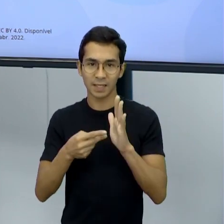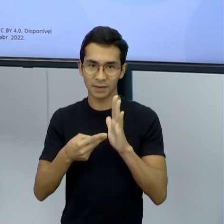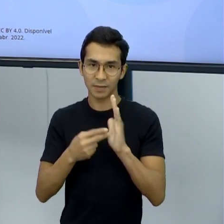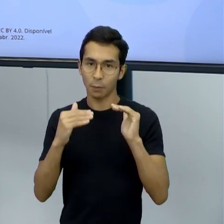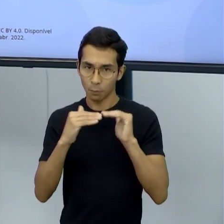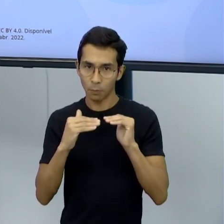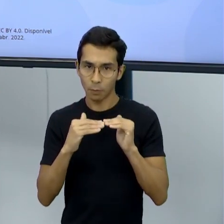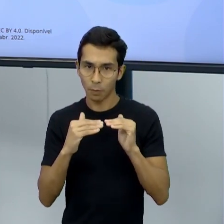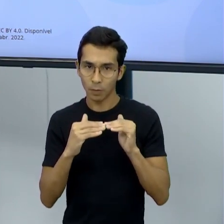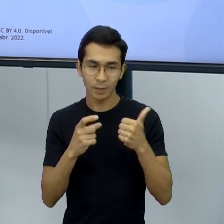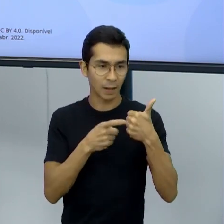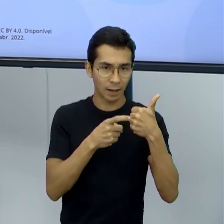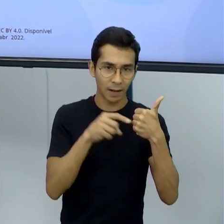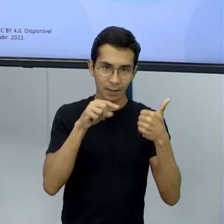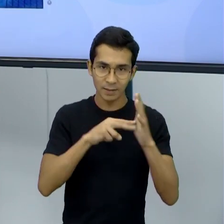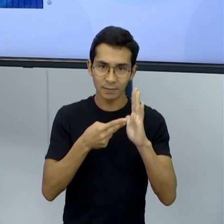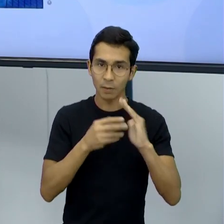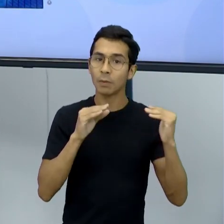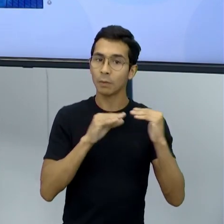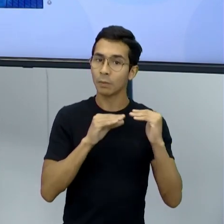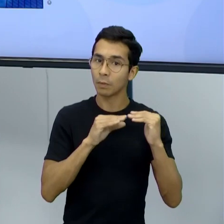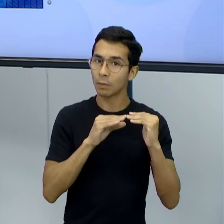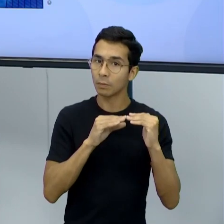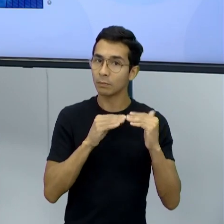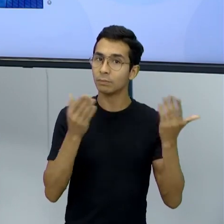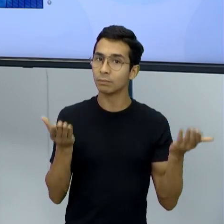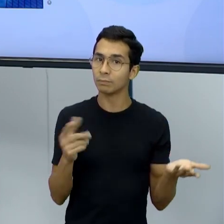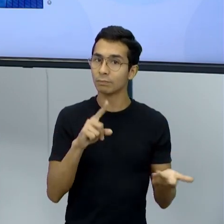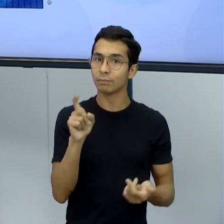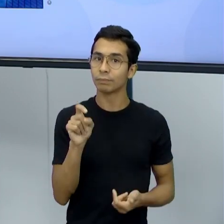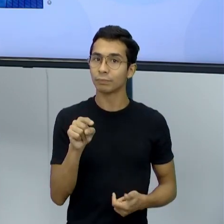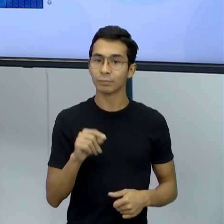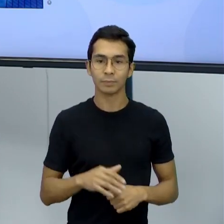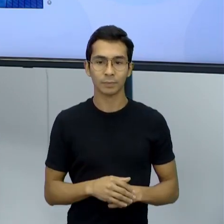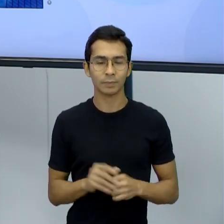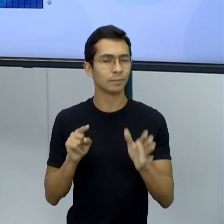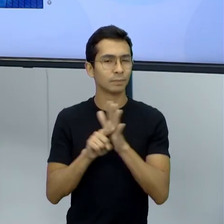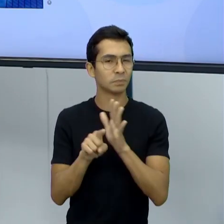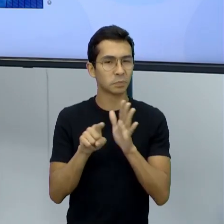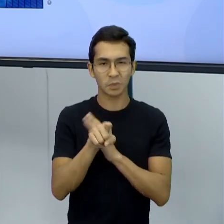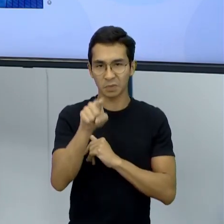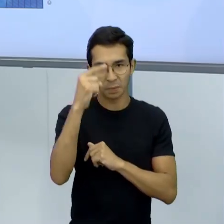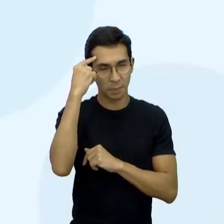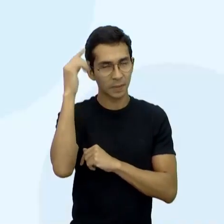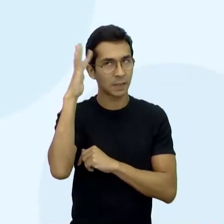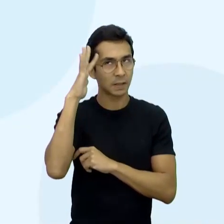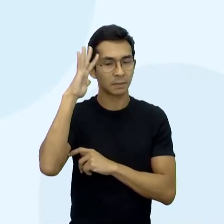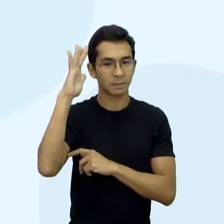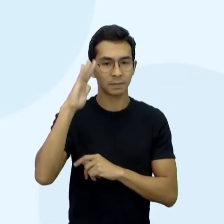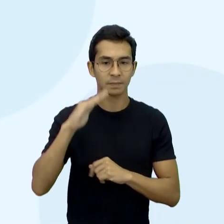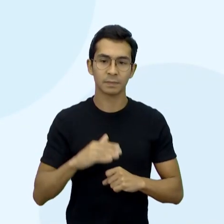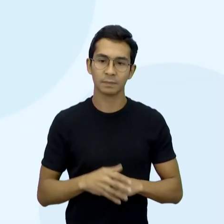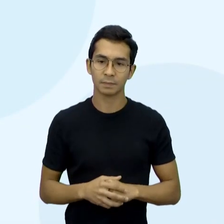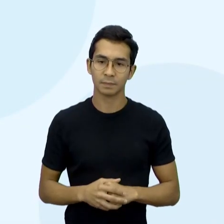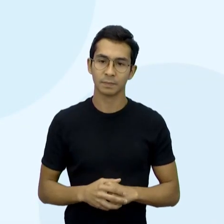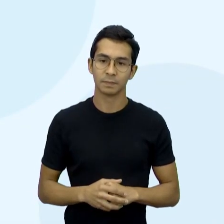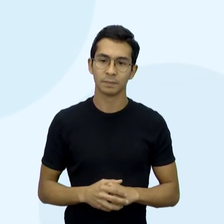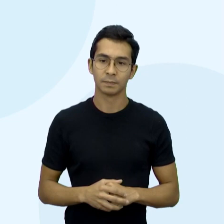concordar? Interrogação. Né? Perguntas para vocês pensarem. Qual é o